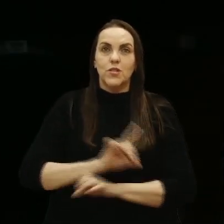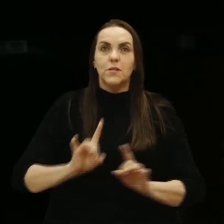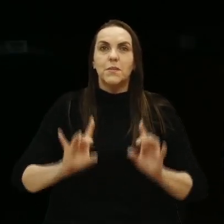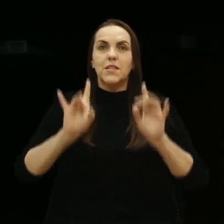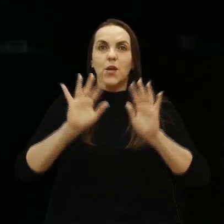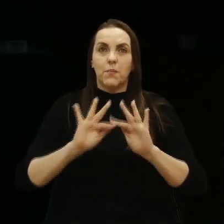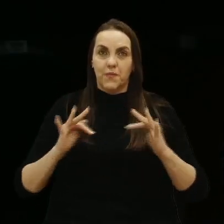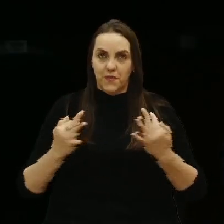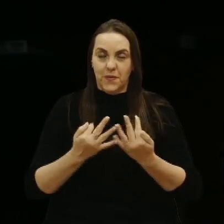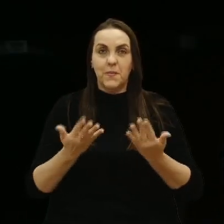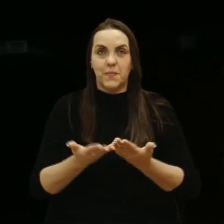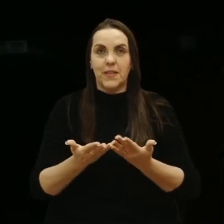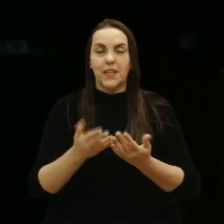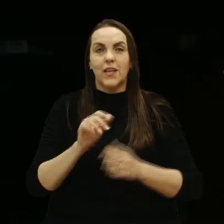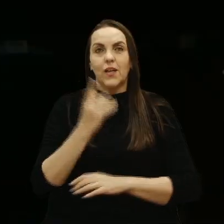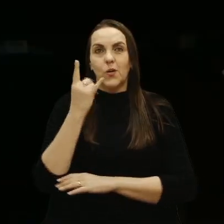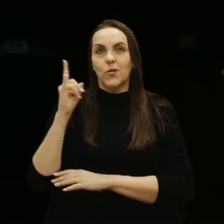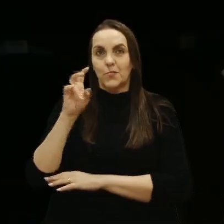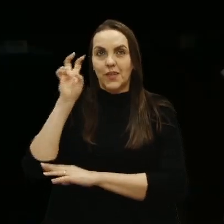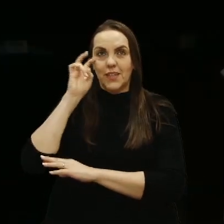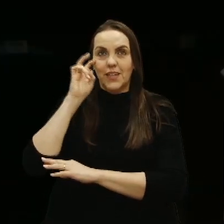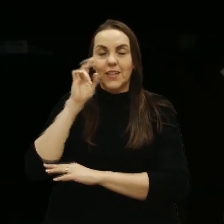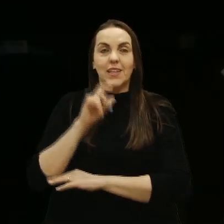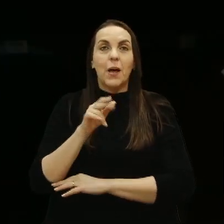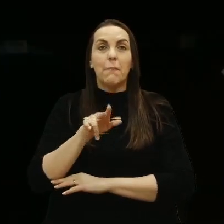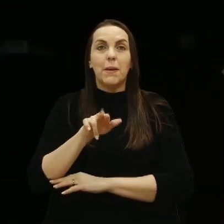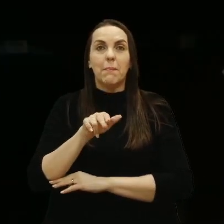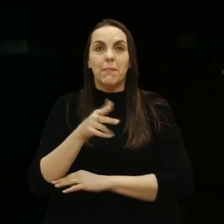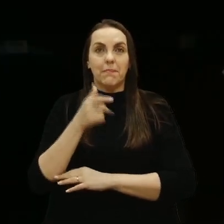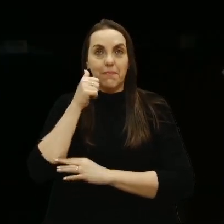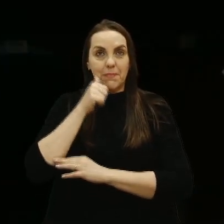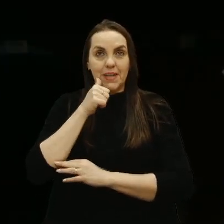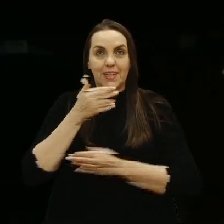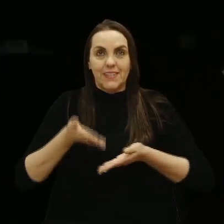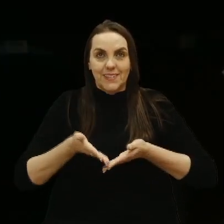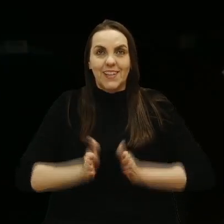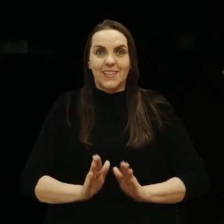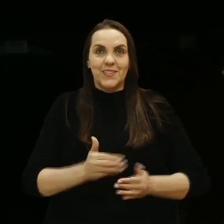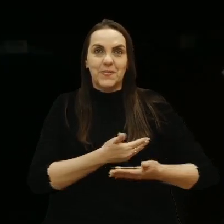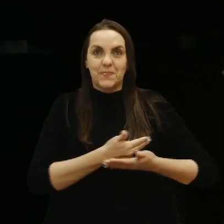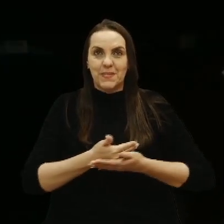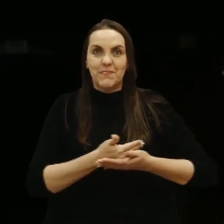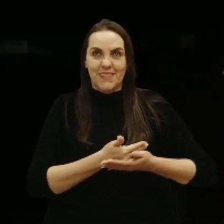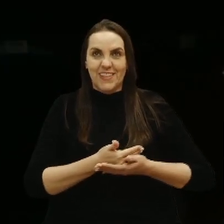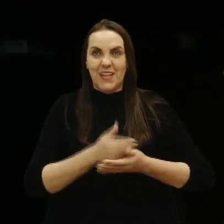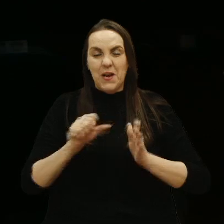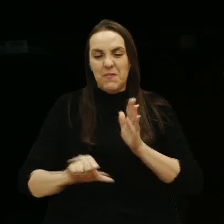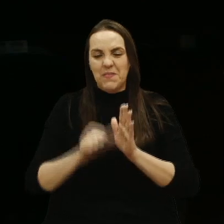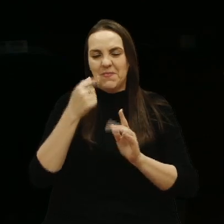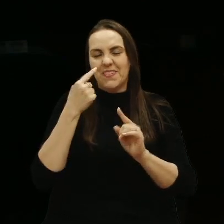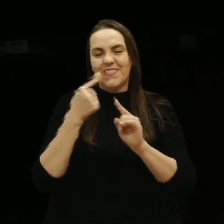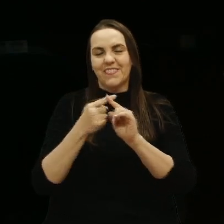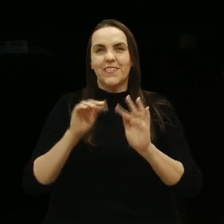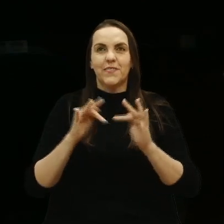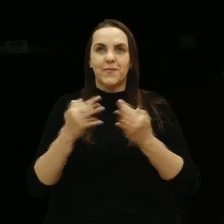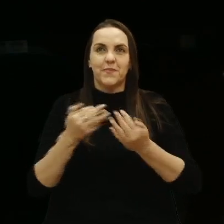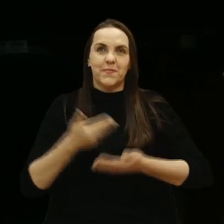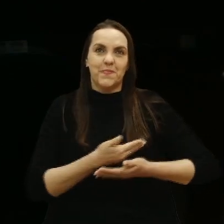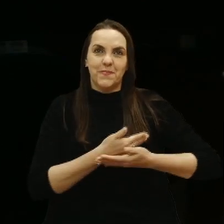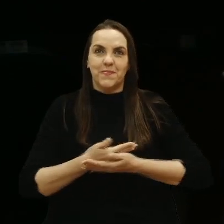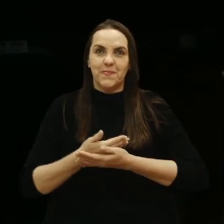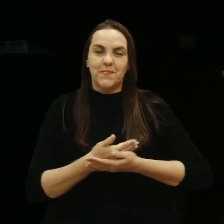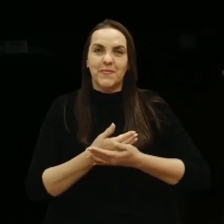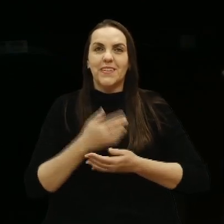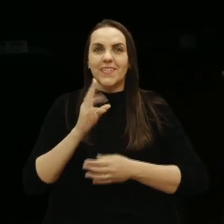família, presidente. Na última quinta-feira, minha irmã foi mãe. E é a primeira vez que minha família tem um bebê nos últimos 30 anos,